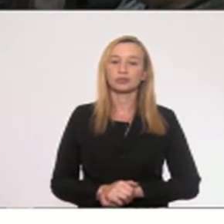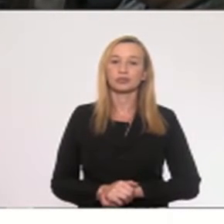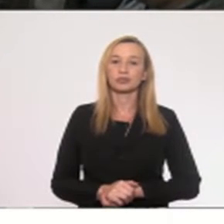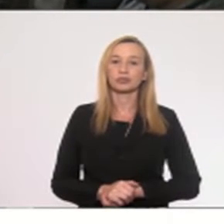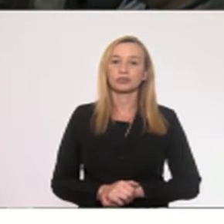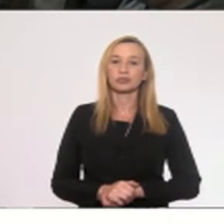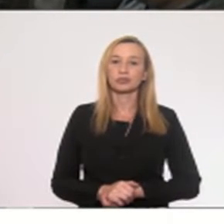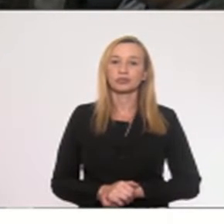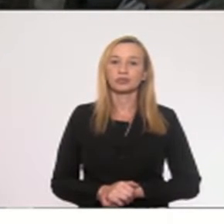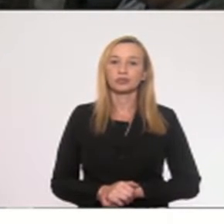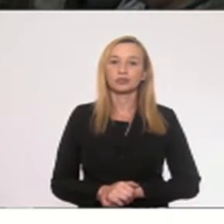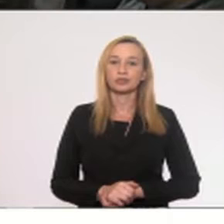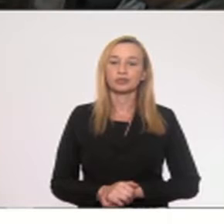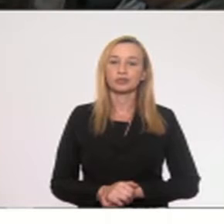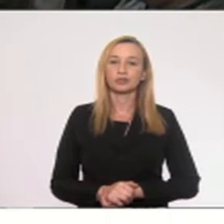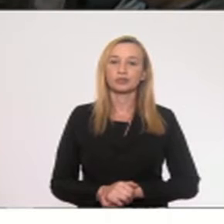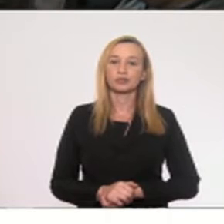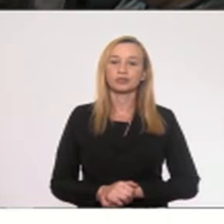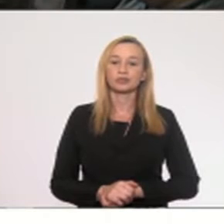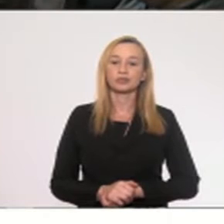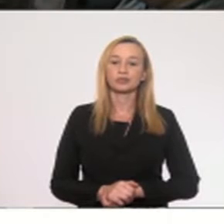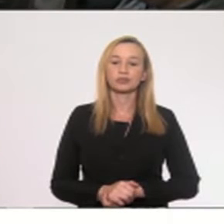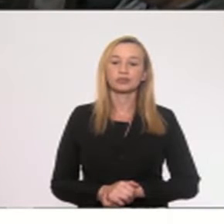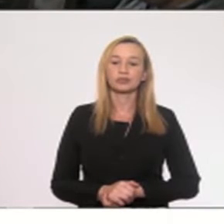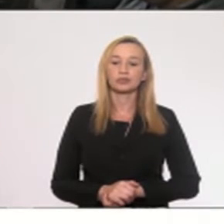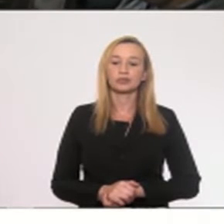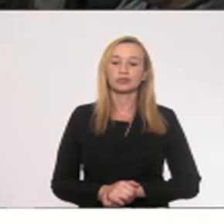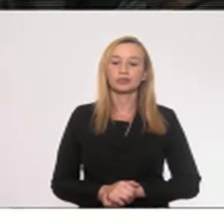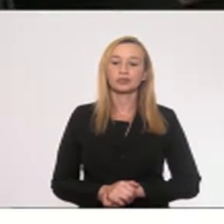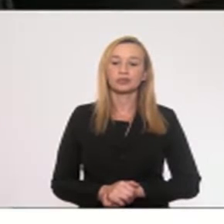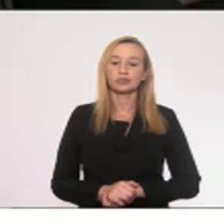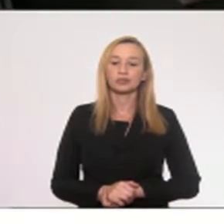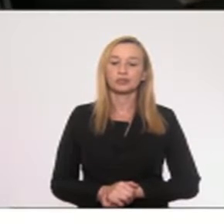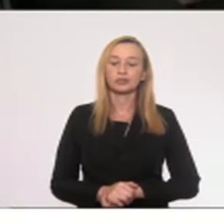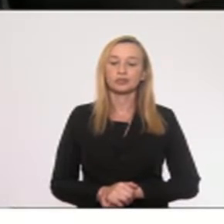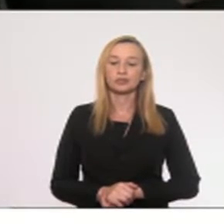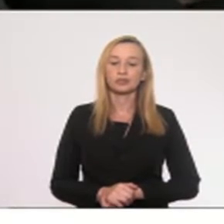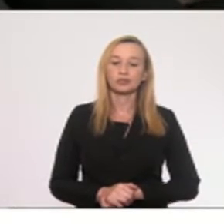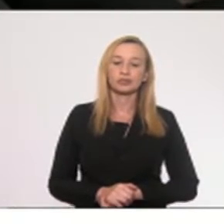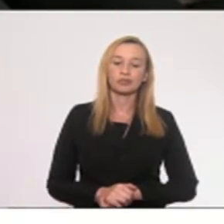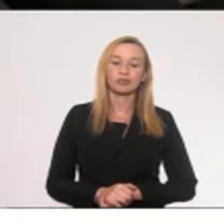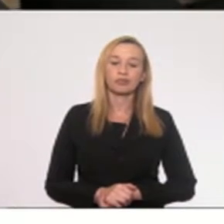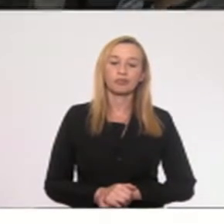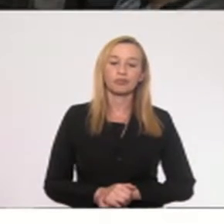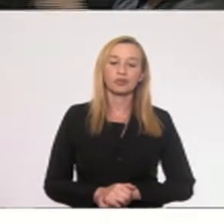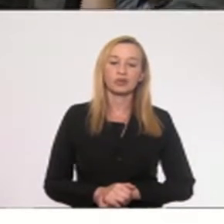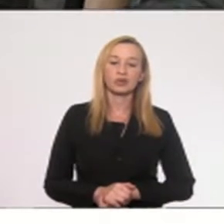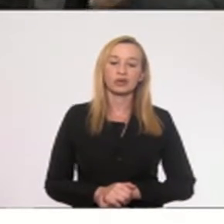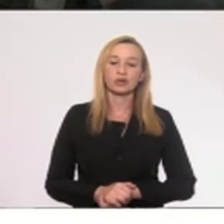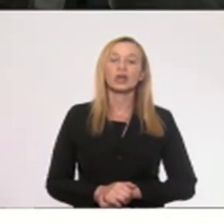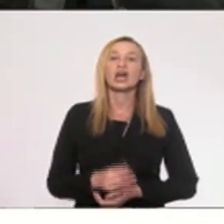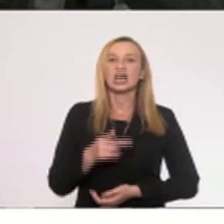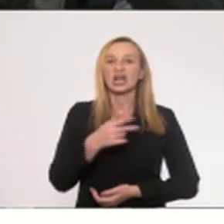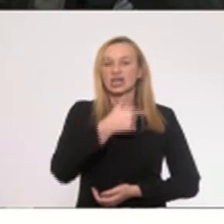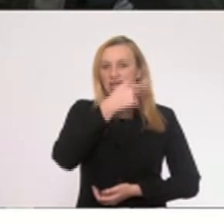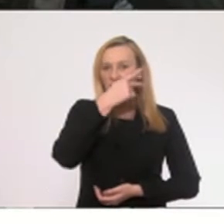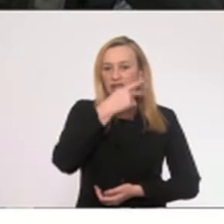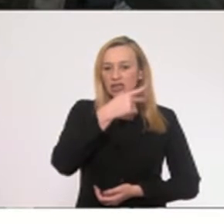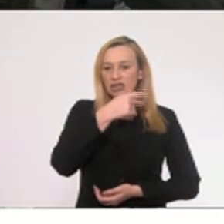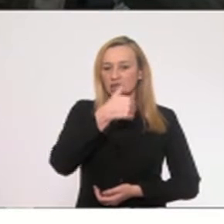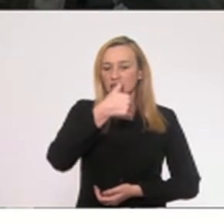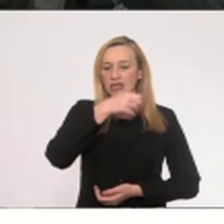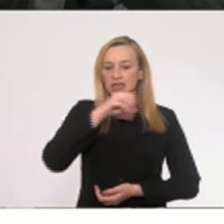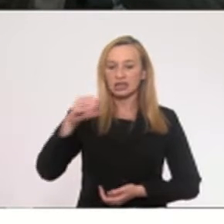destaque é o deputado... O primeiro destaque é o do... Eliomar. Os 100 inscritos. Os 100 inscritos, eu vou votar contrário ao